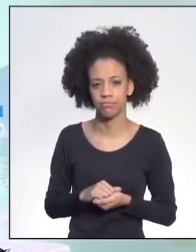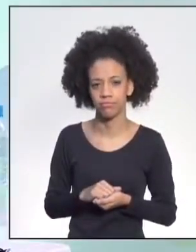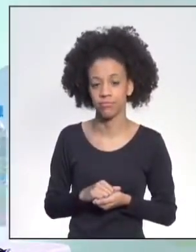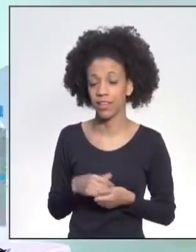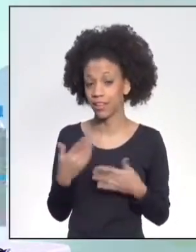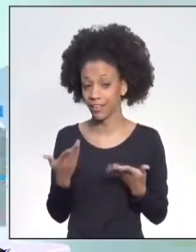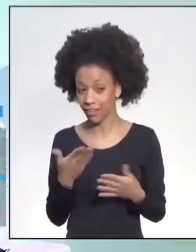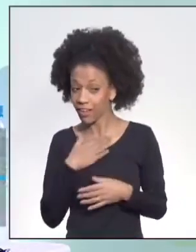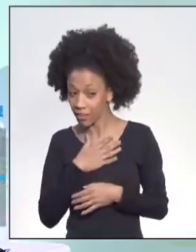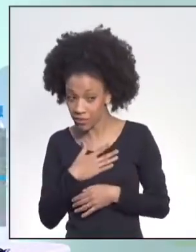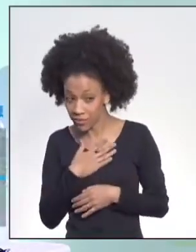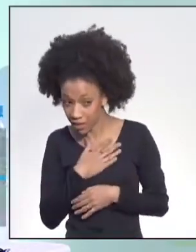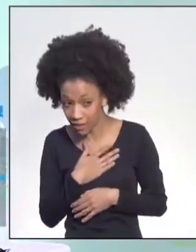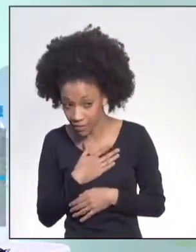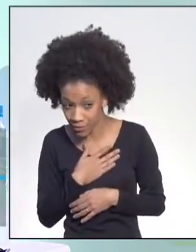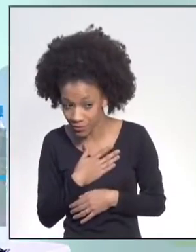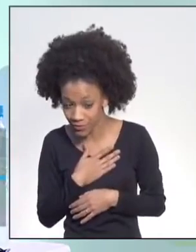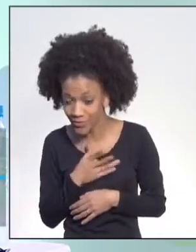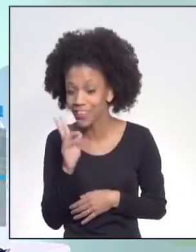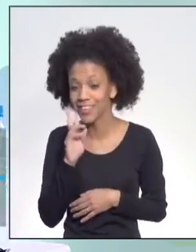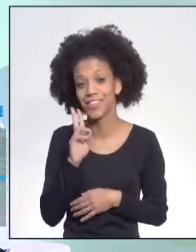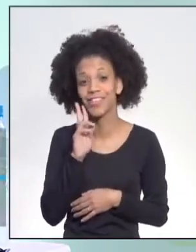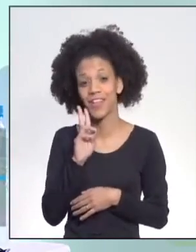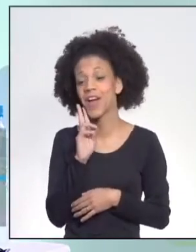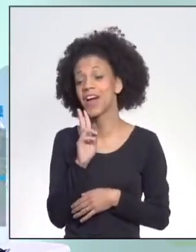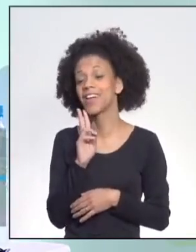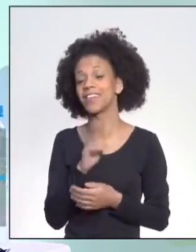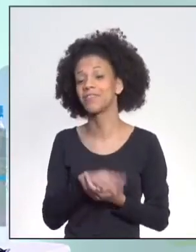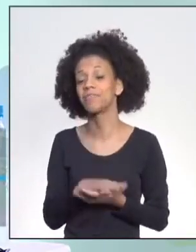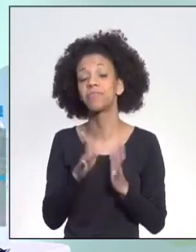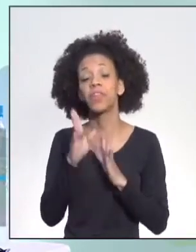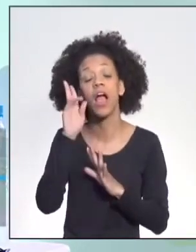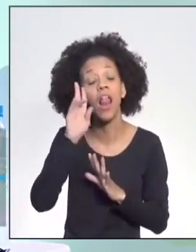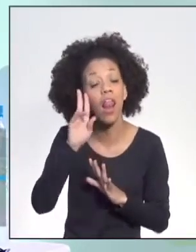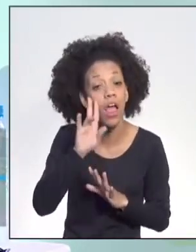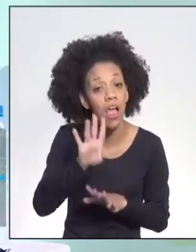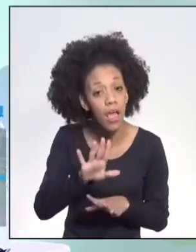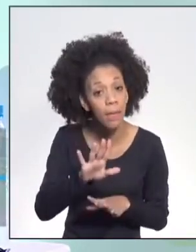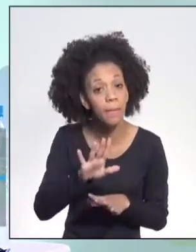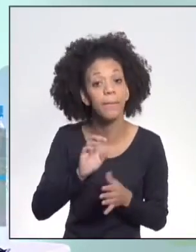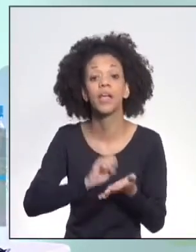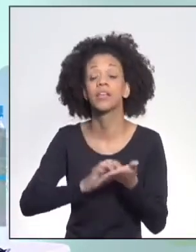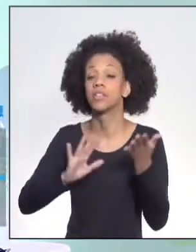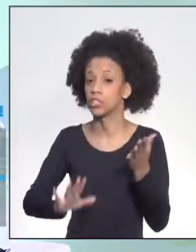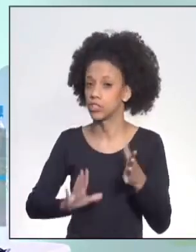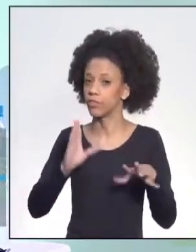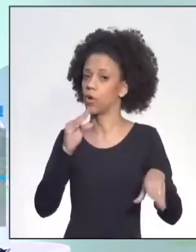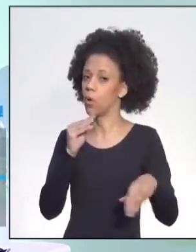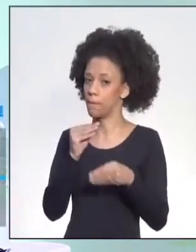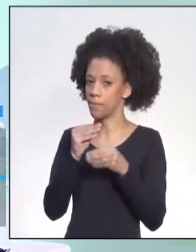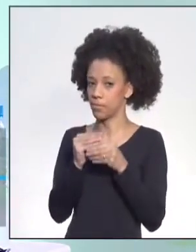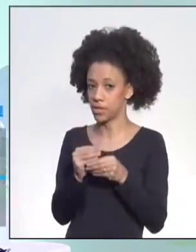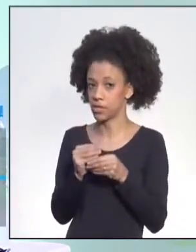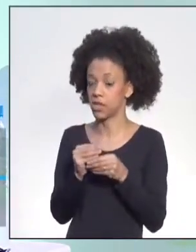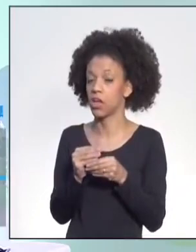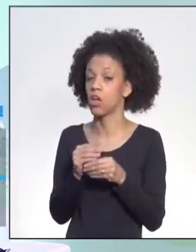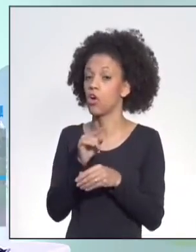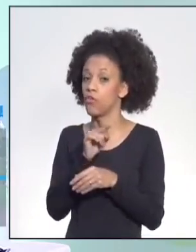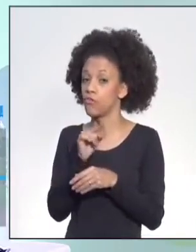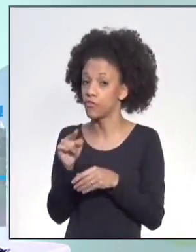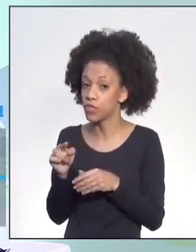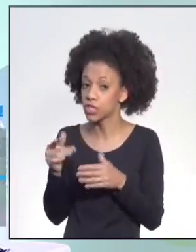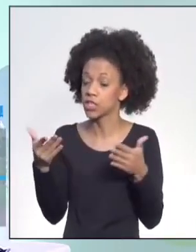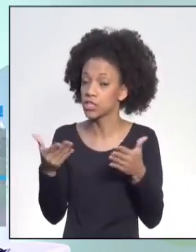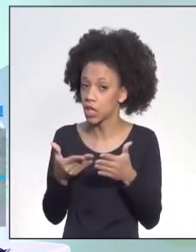E aí, gostaram da história que foi contada? Lembrem-se da nossa atividade complementar. Vocês agora